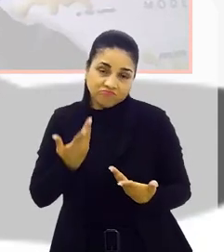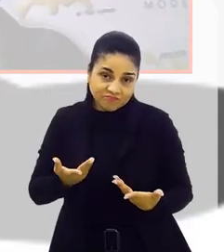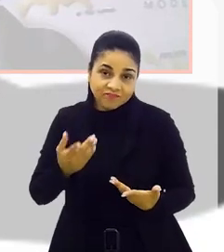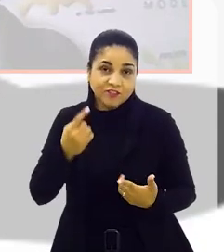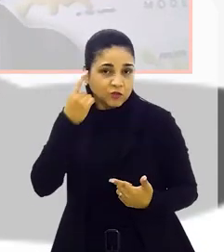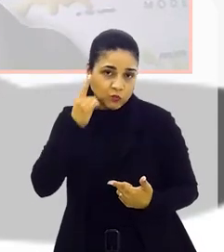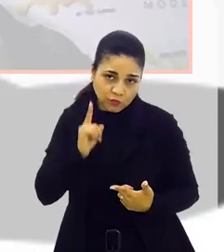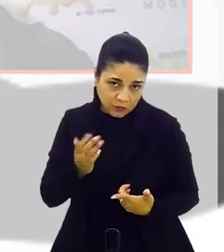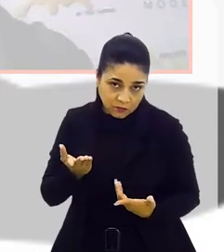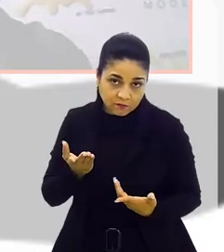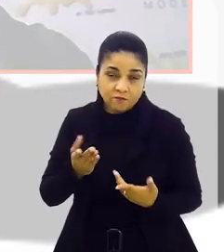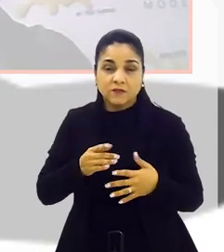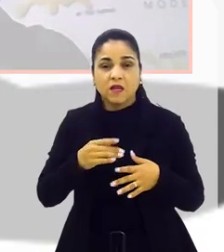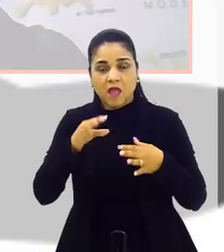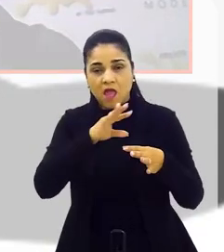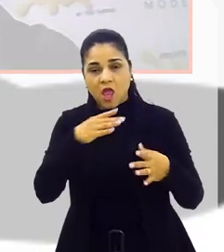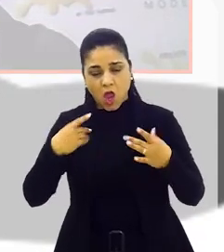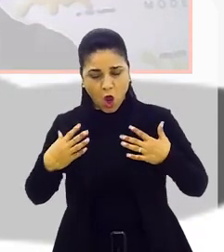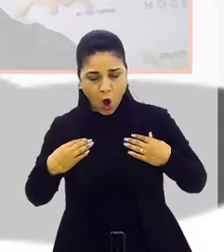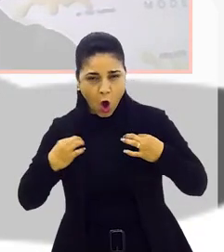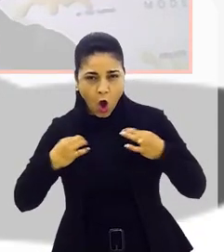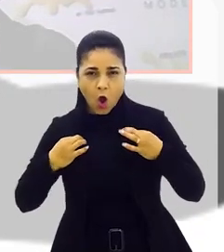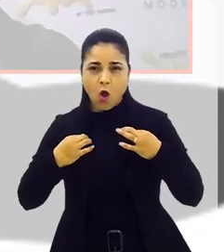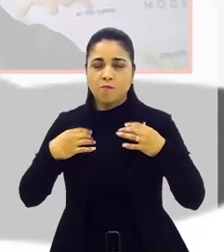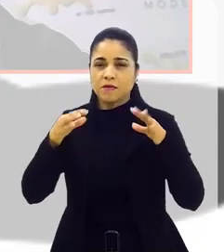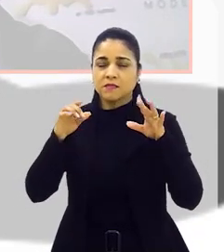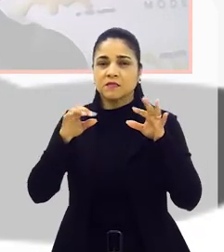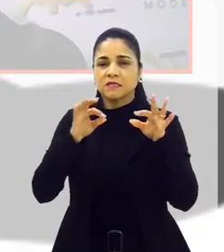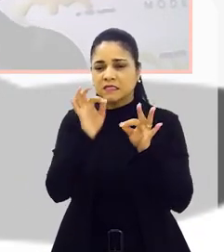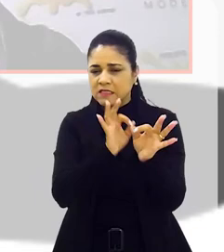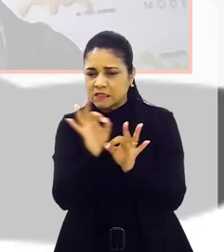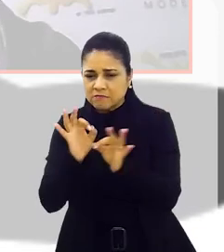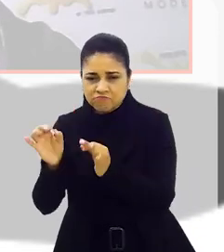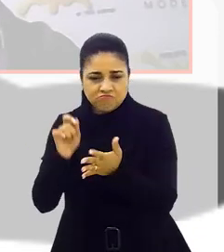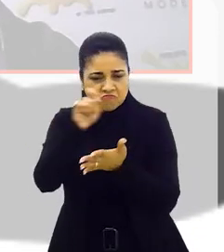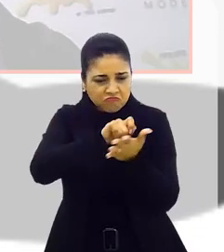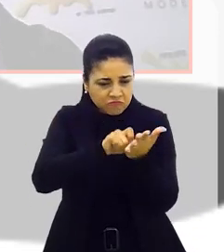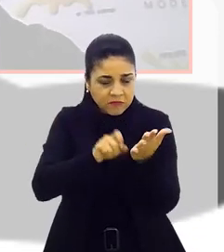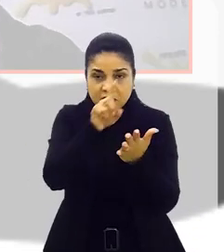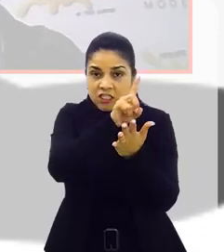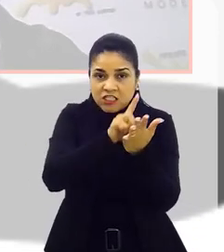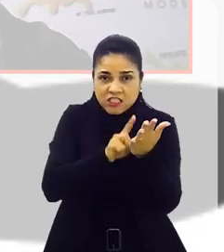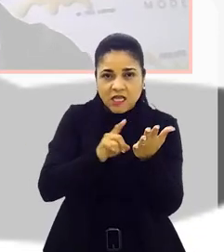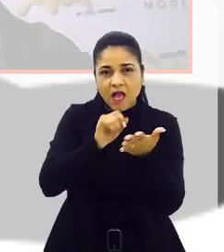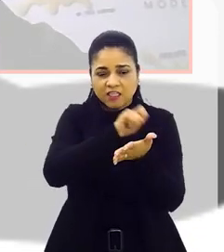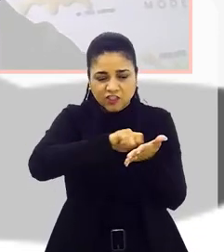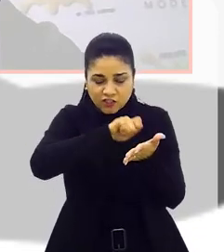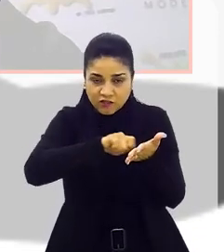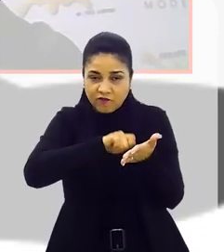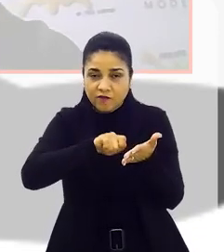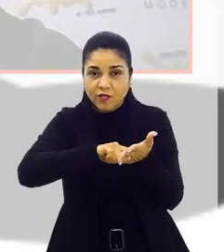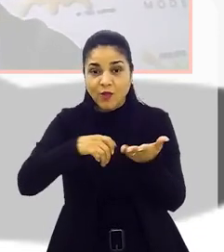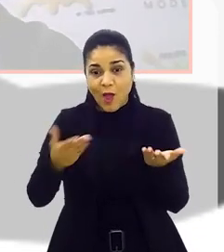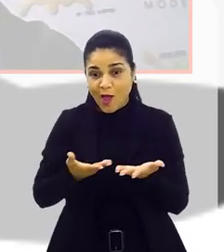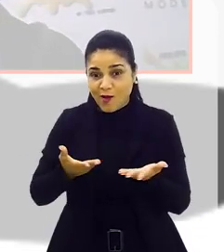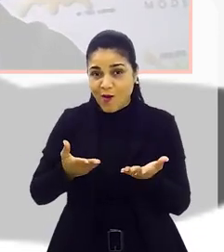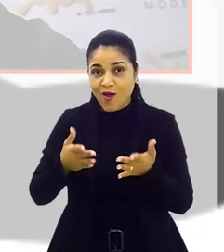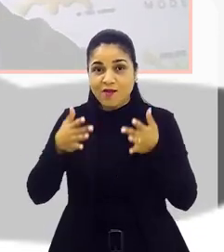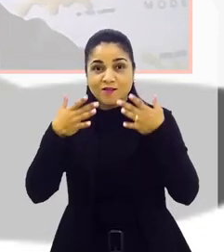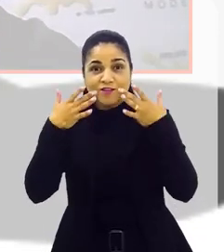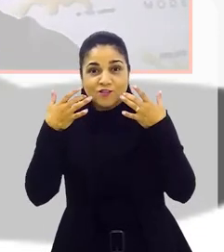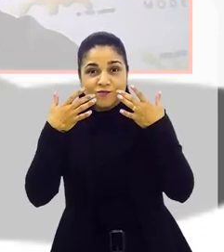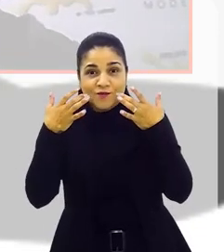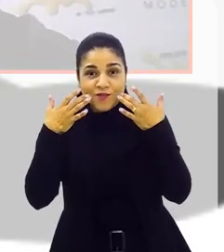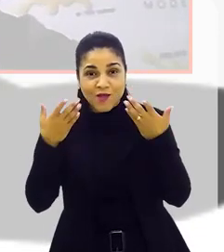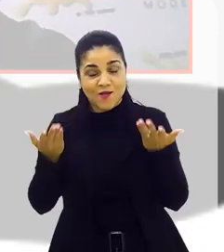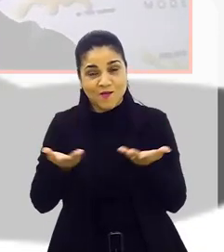aprender e vou fazer. E como você falou, é figurino, é cenário, é até escrever. Eu estou escrevendo, quer dizer, eu já escrevo há muito tempo, mas agora eu estou colocando os